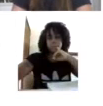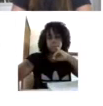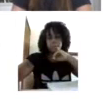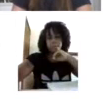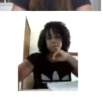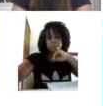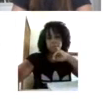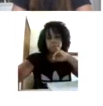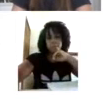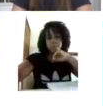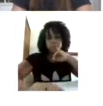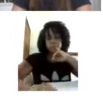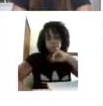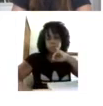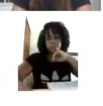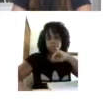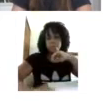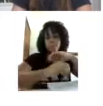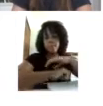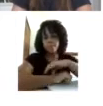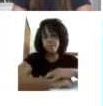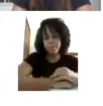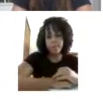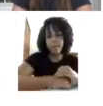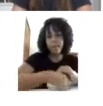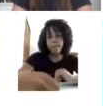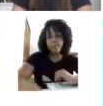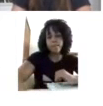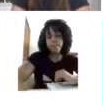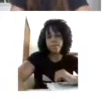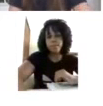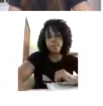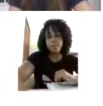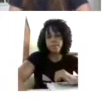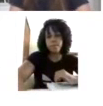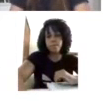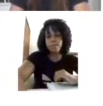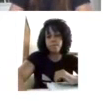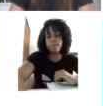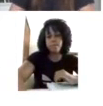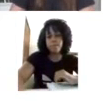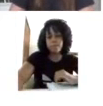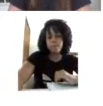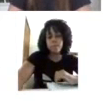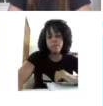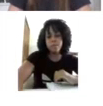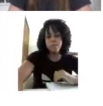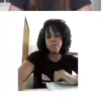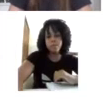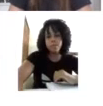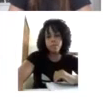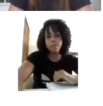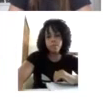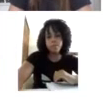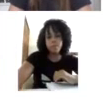com vocês, né? Eu vou ficar aqui apenas acompanhando o processo do que foi vivido nesses